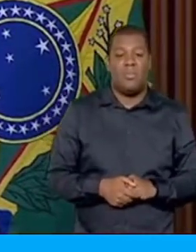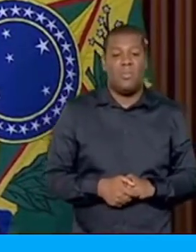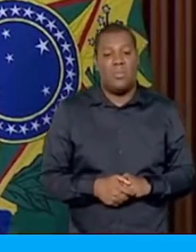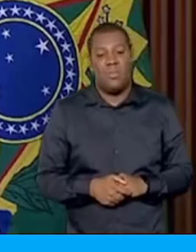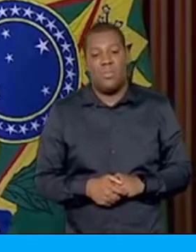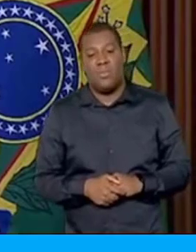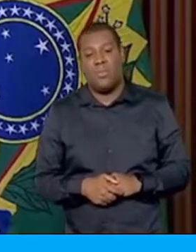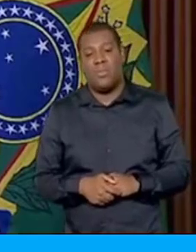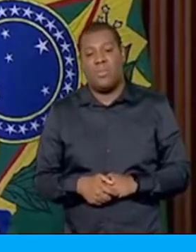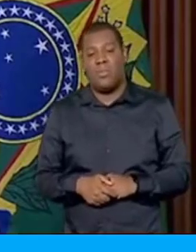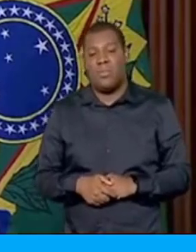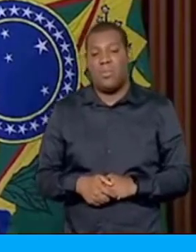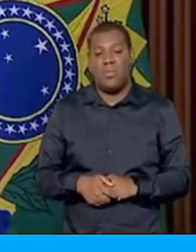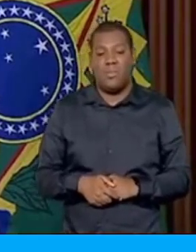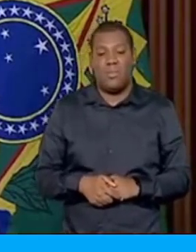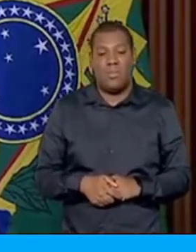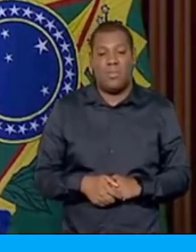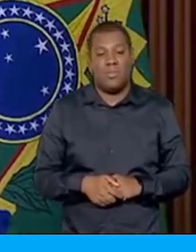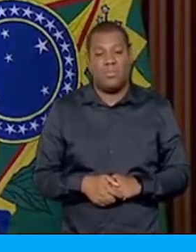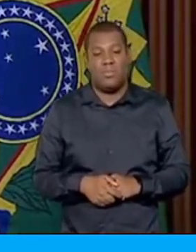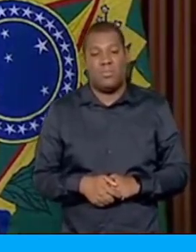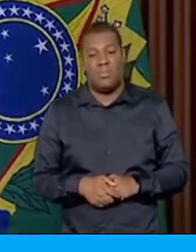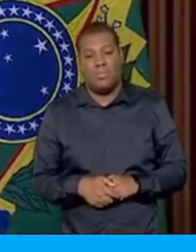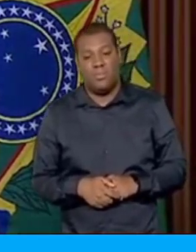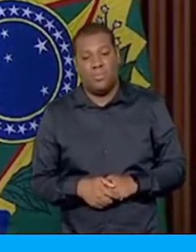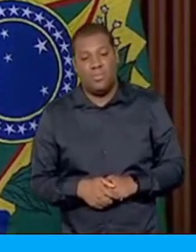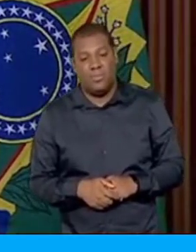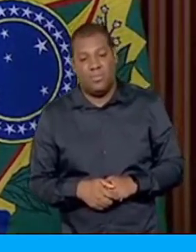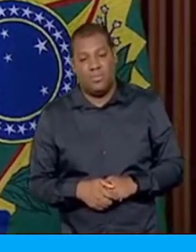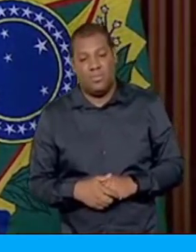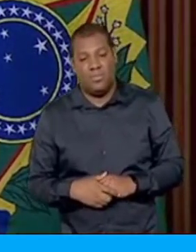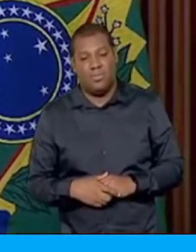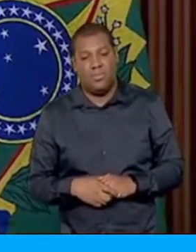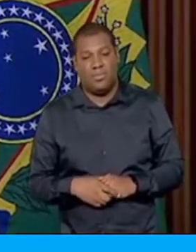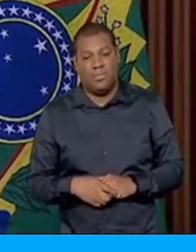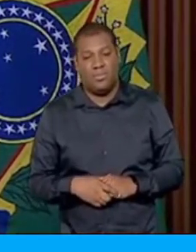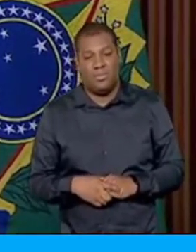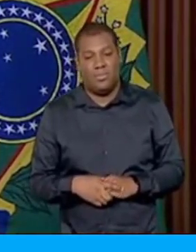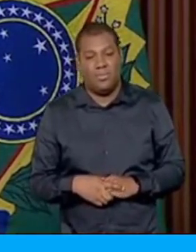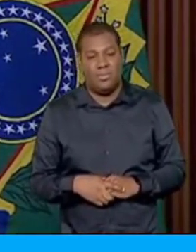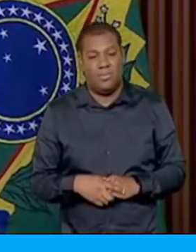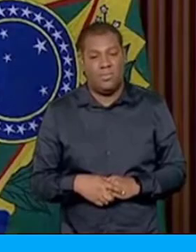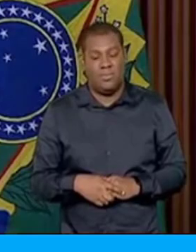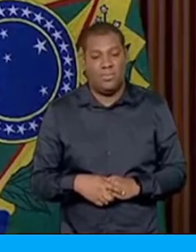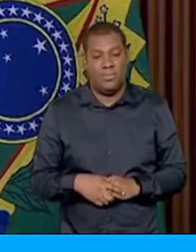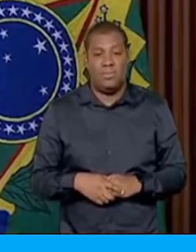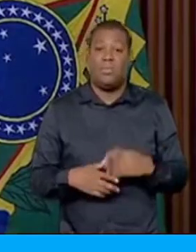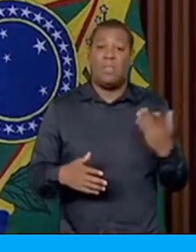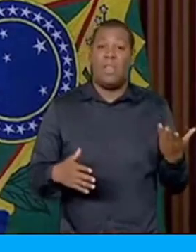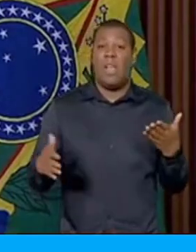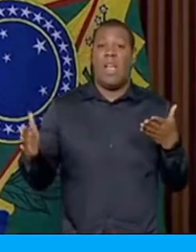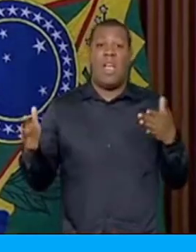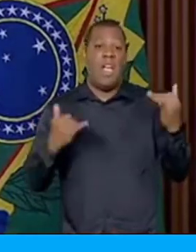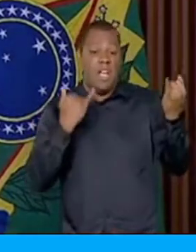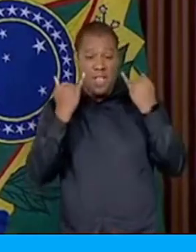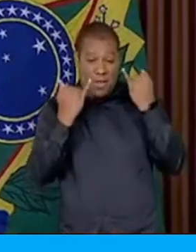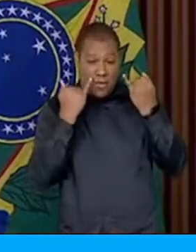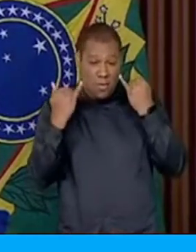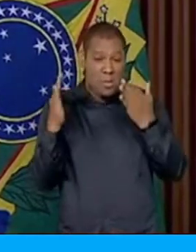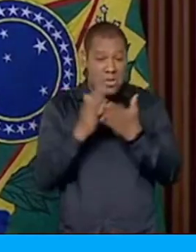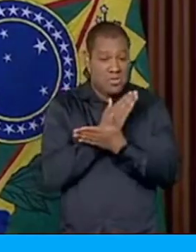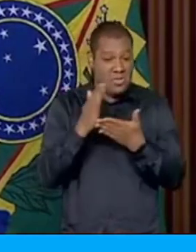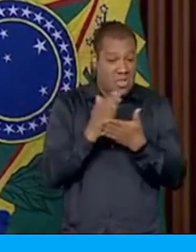contra o pessimismo, muitas vezes vendido através de determinados editoriais, através de determinados